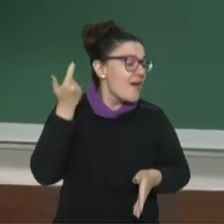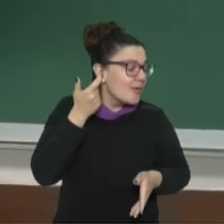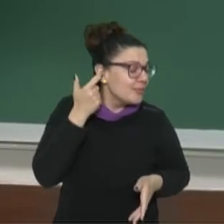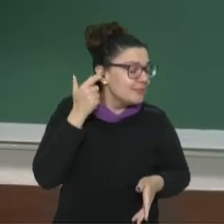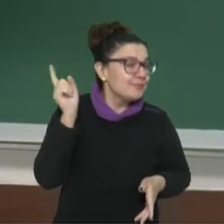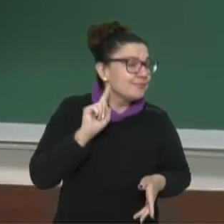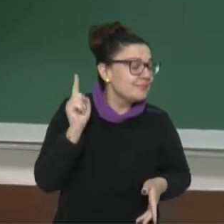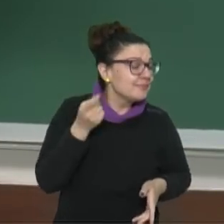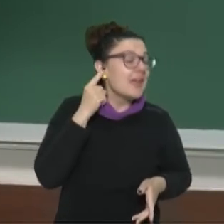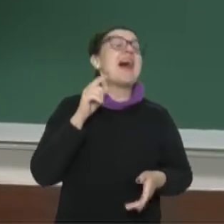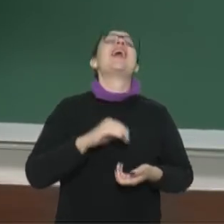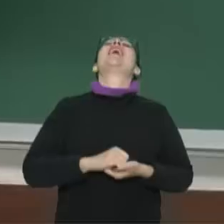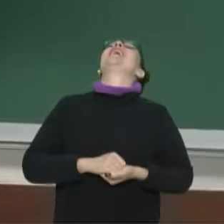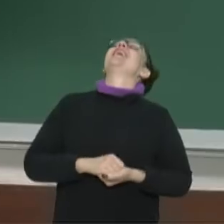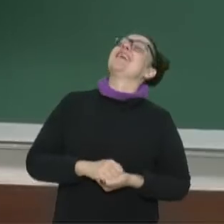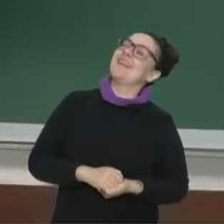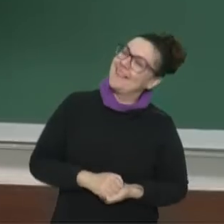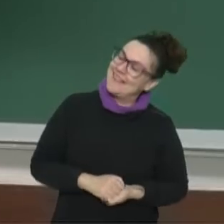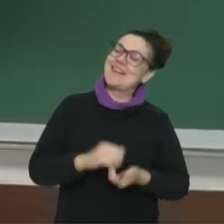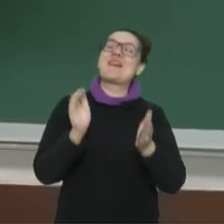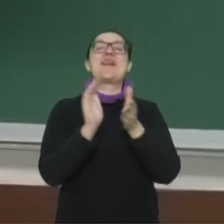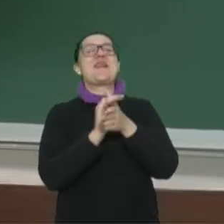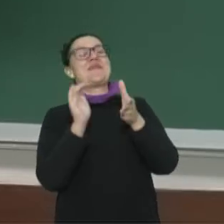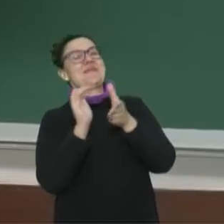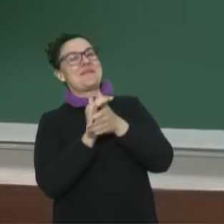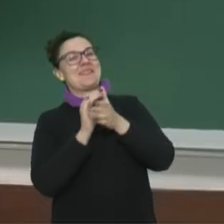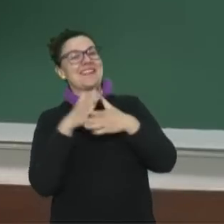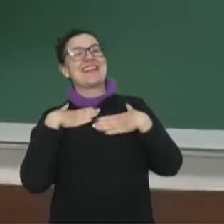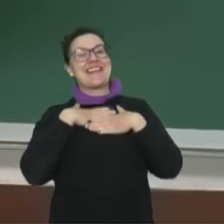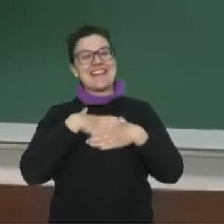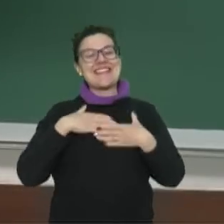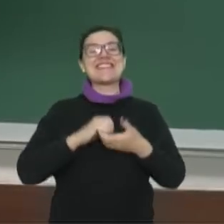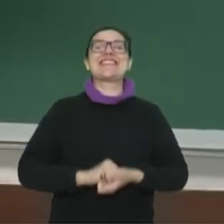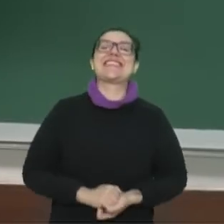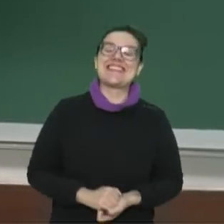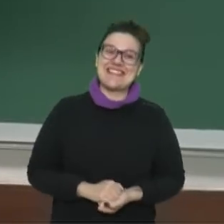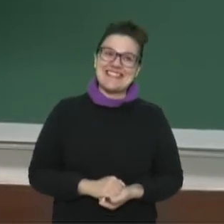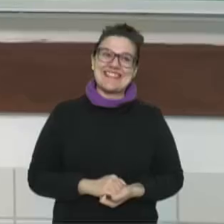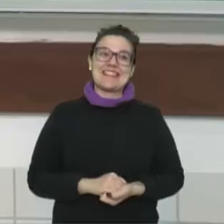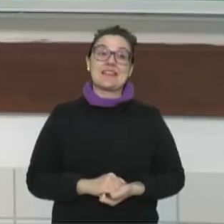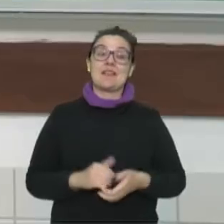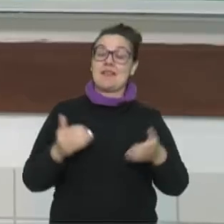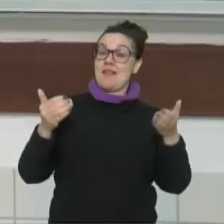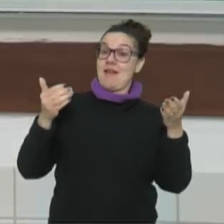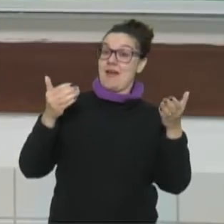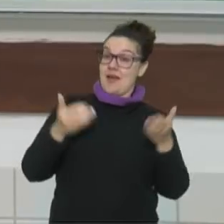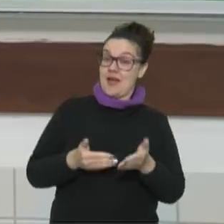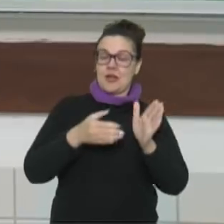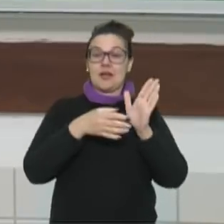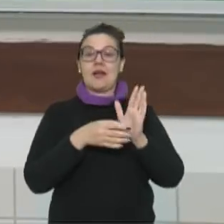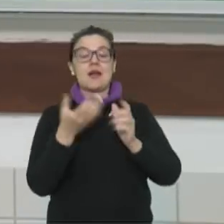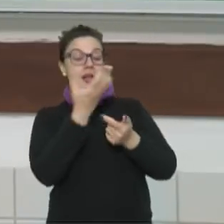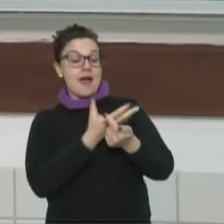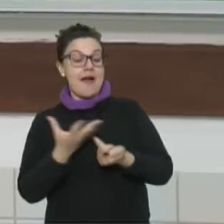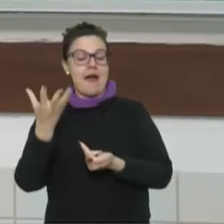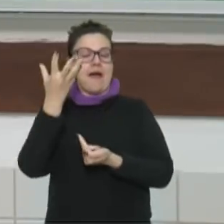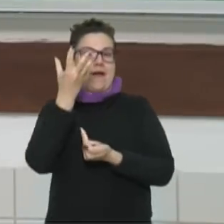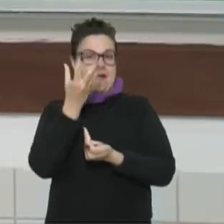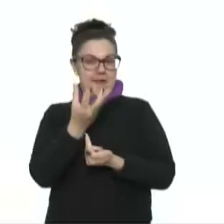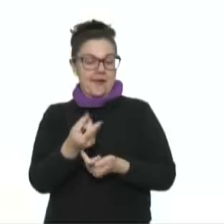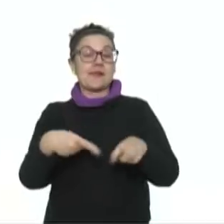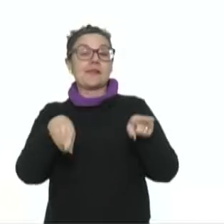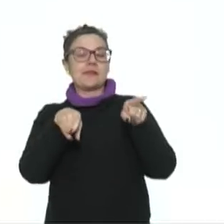senão eu não escuto. Ah, muito bem, gostei! Então, arte, né? A arte pode